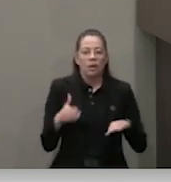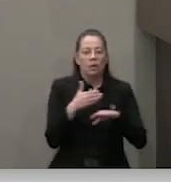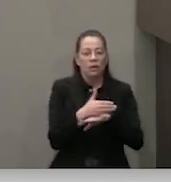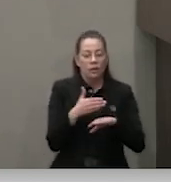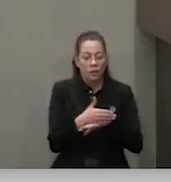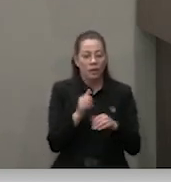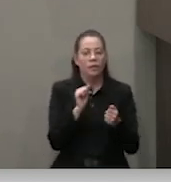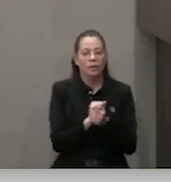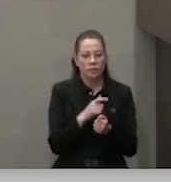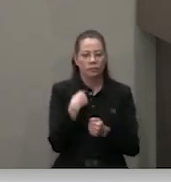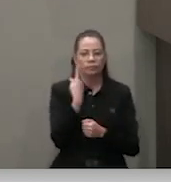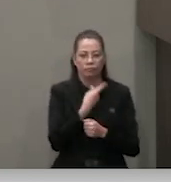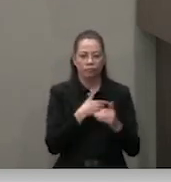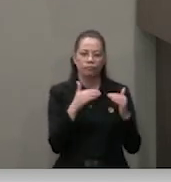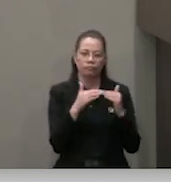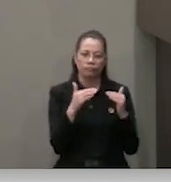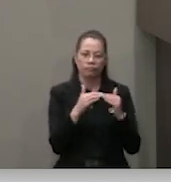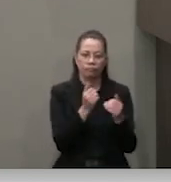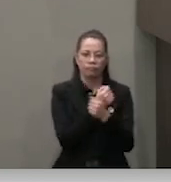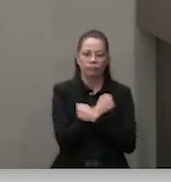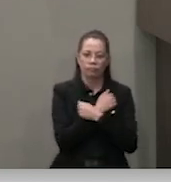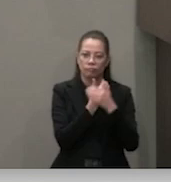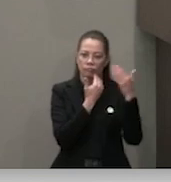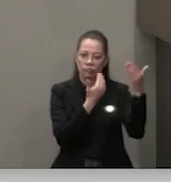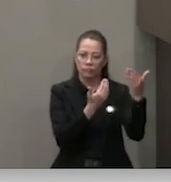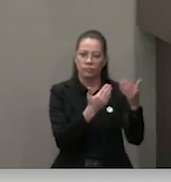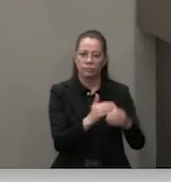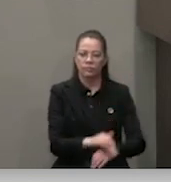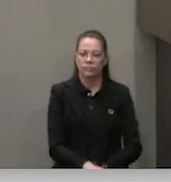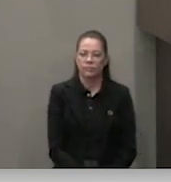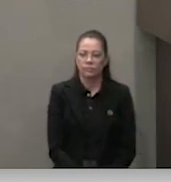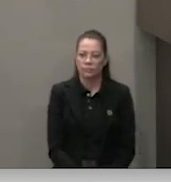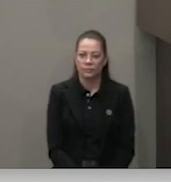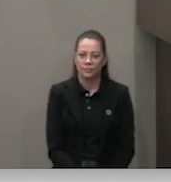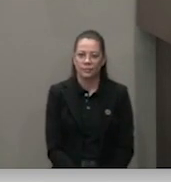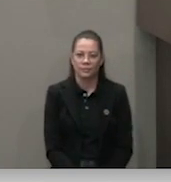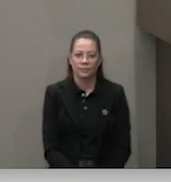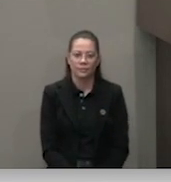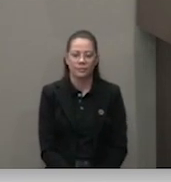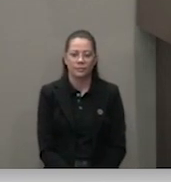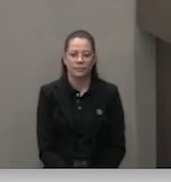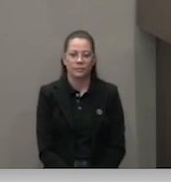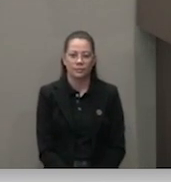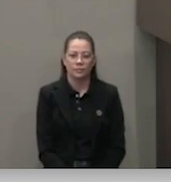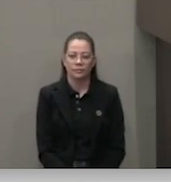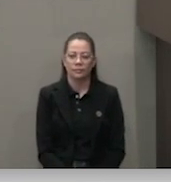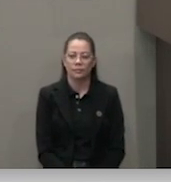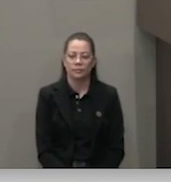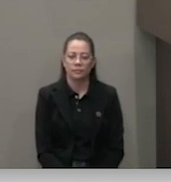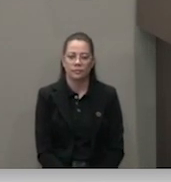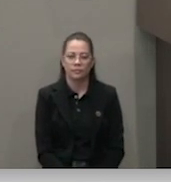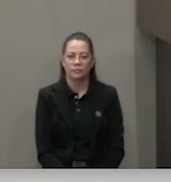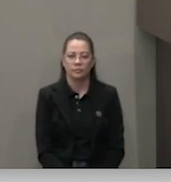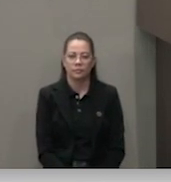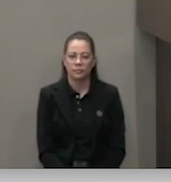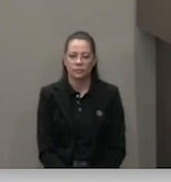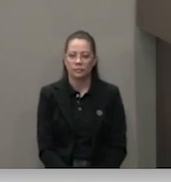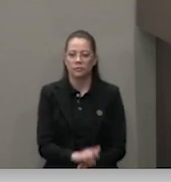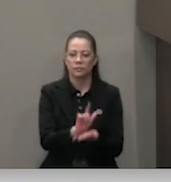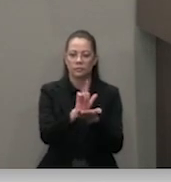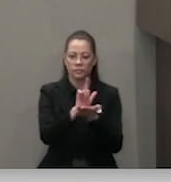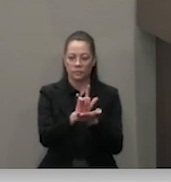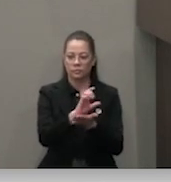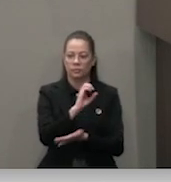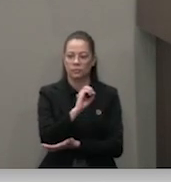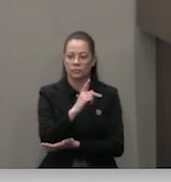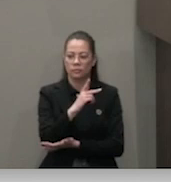do jogo vamos jogar conforme a música forte abraço muito obrigado liderança liderança